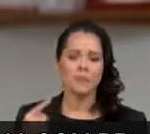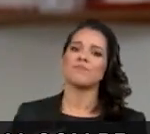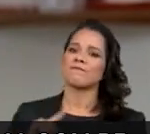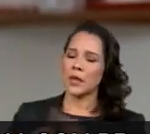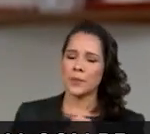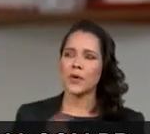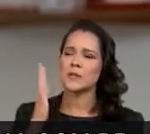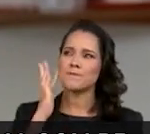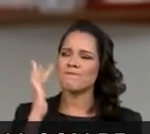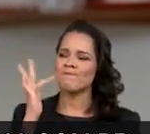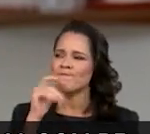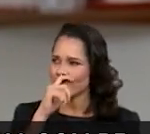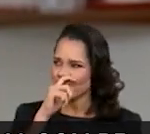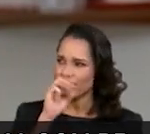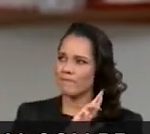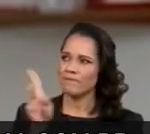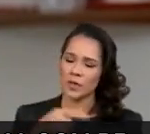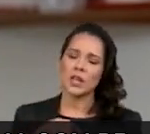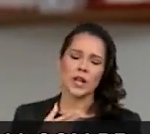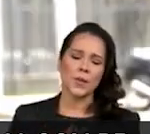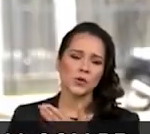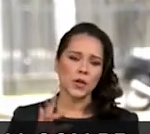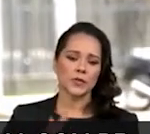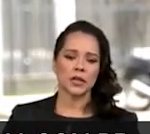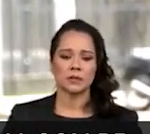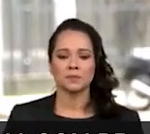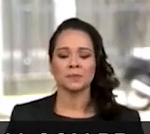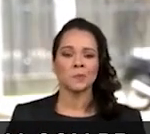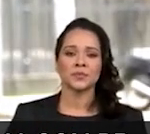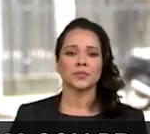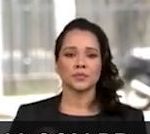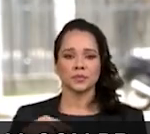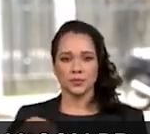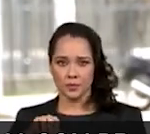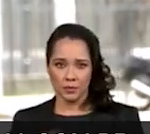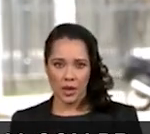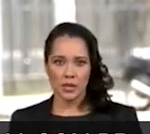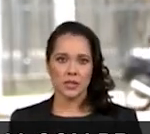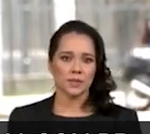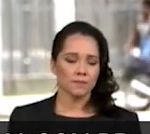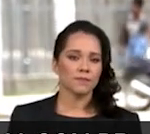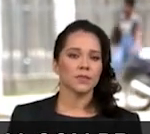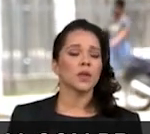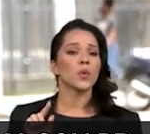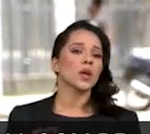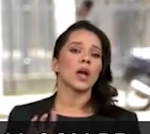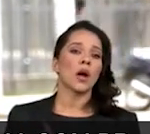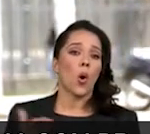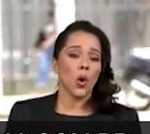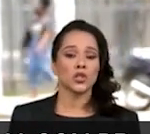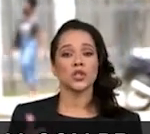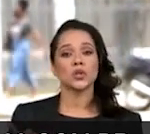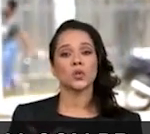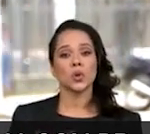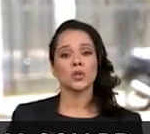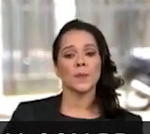depois eu parei e vi que não era isso não, que ele só queria me ajudar mesmo. De acordo com a Organização Mundial da Saúde, OMS, atualmente